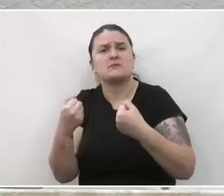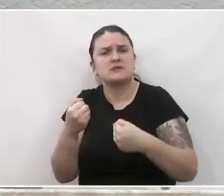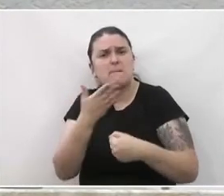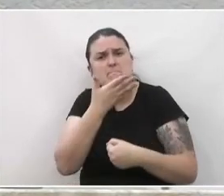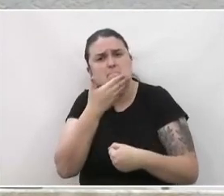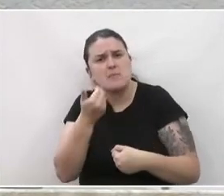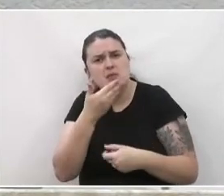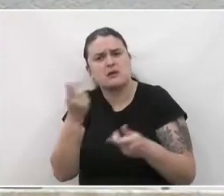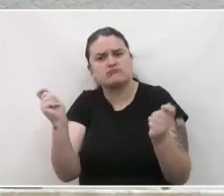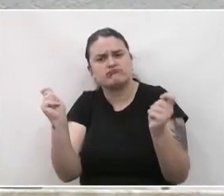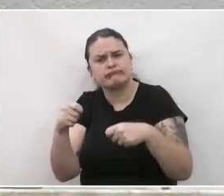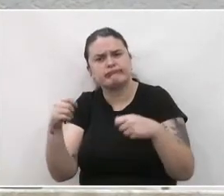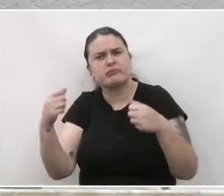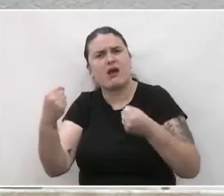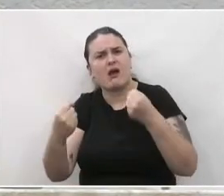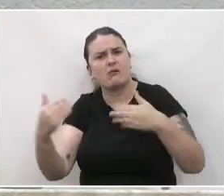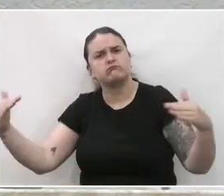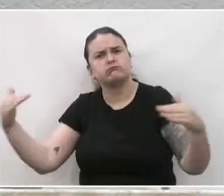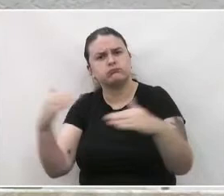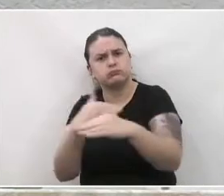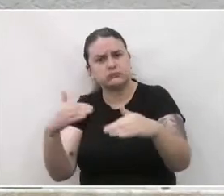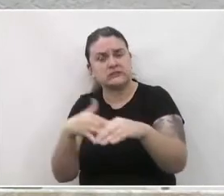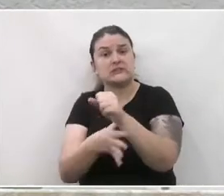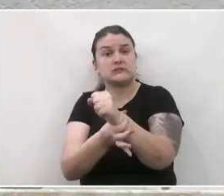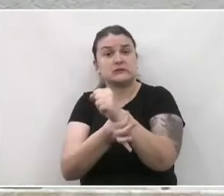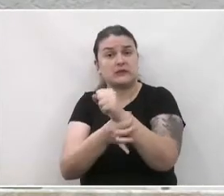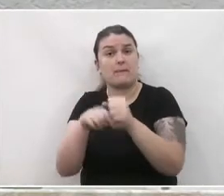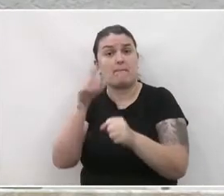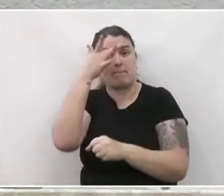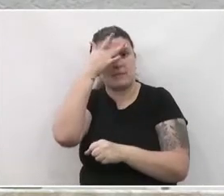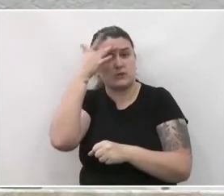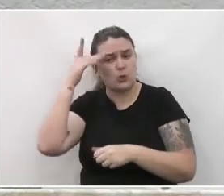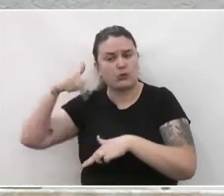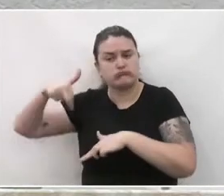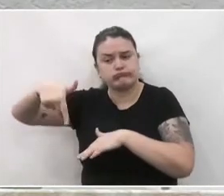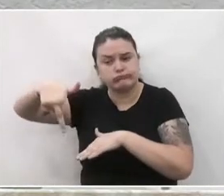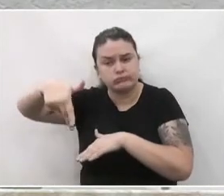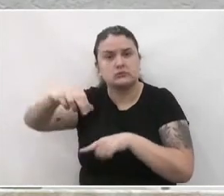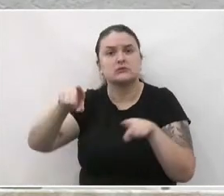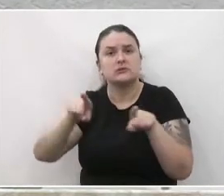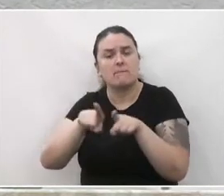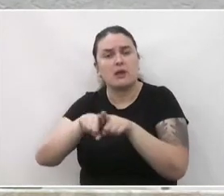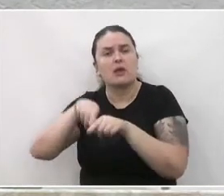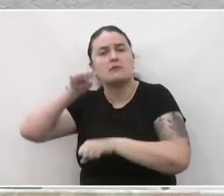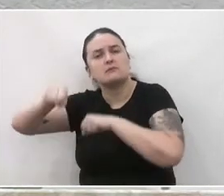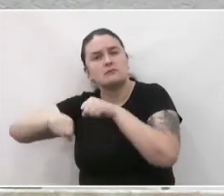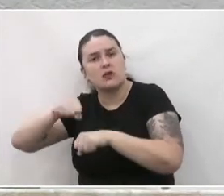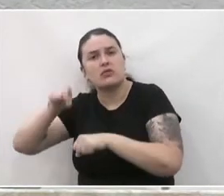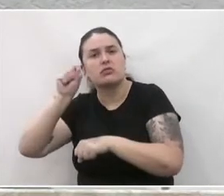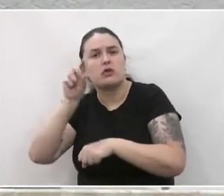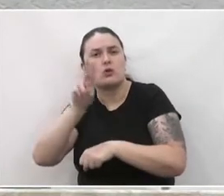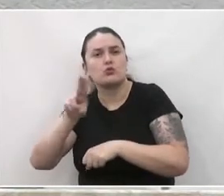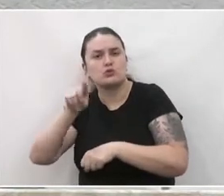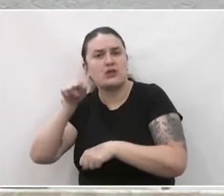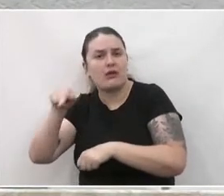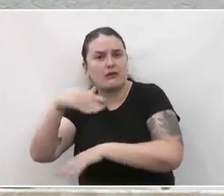melhores condições de tráfego e segurança aos pedestres, ciclistas, motoristas que dela se utilizam.